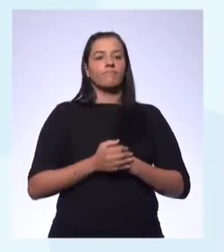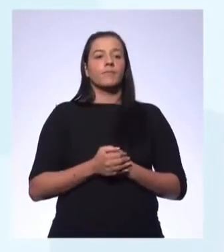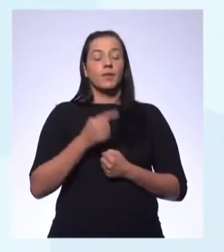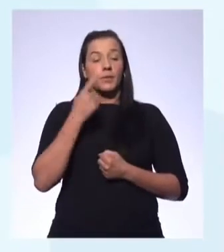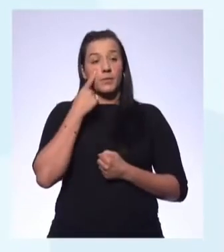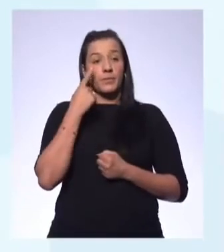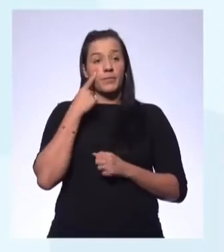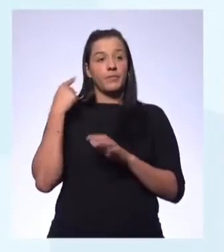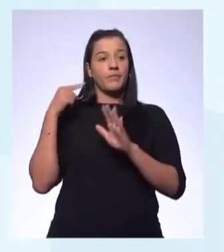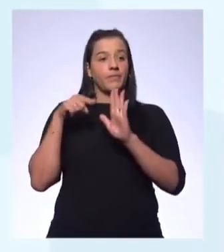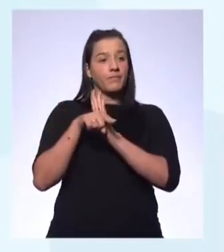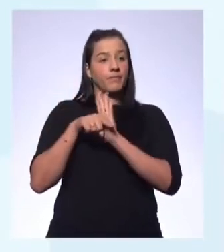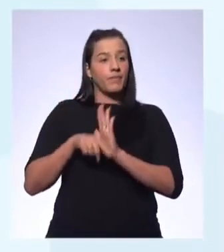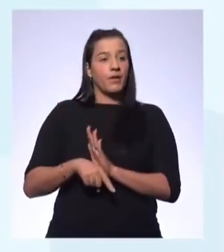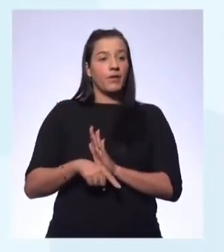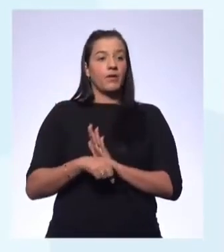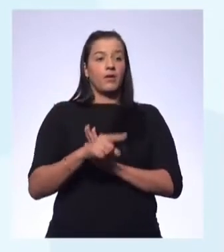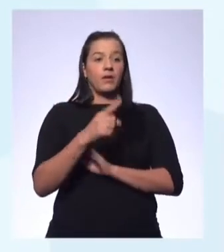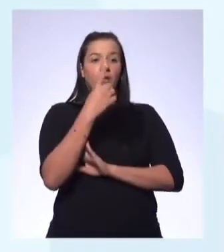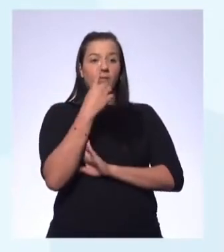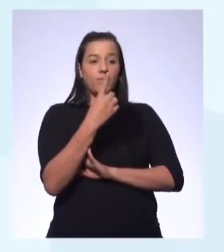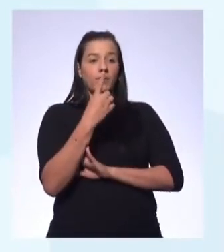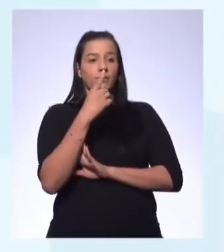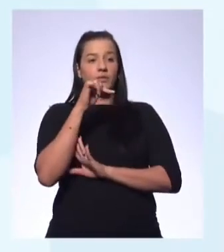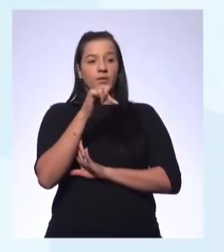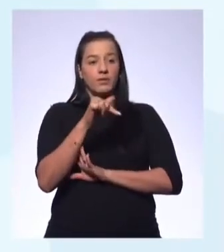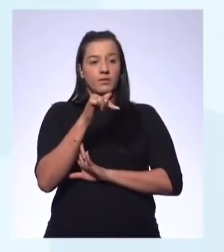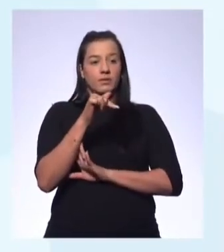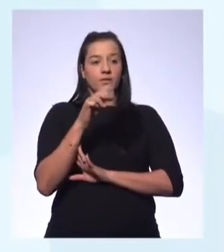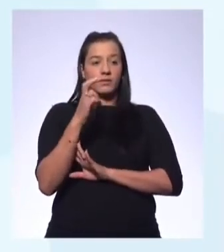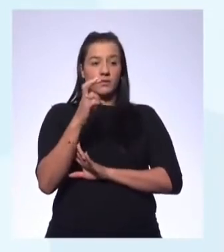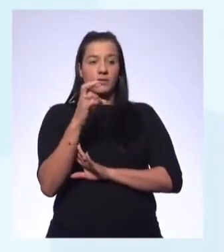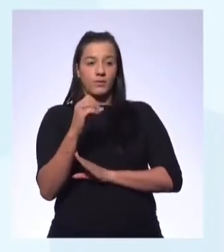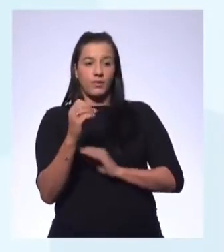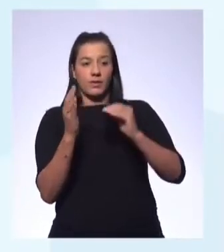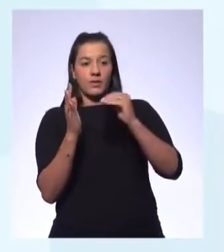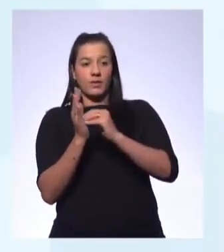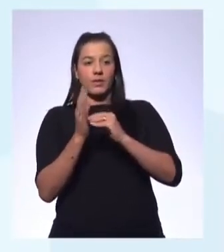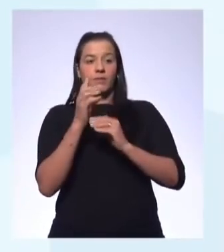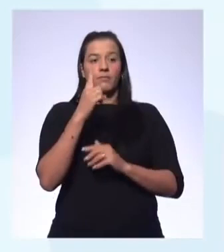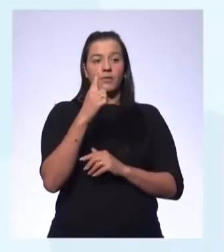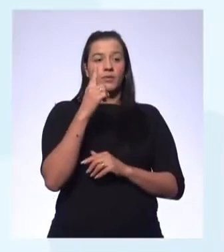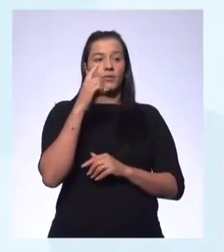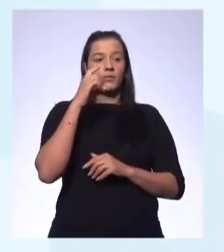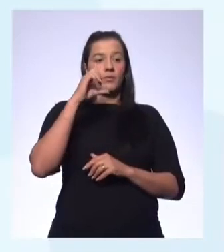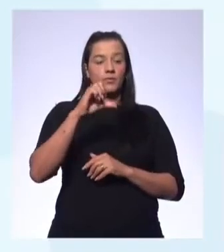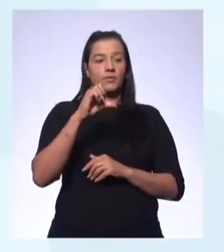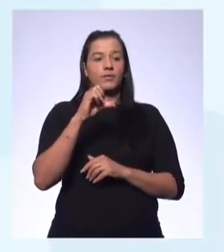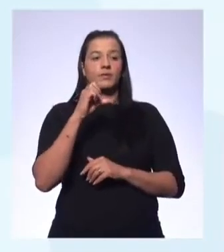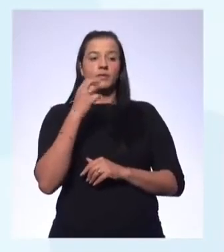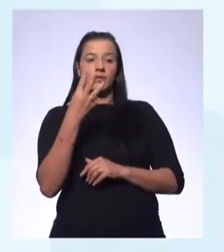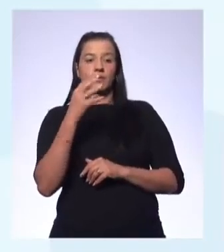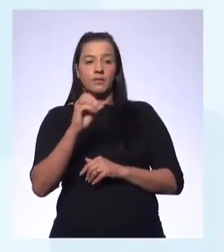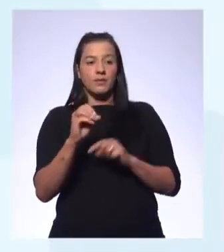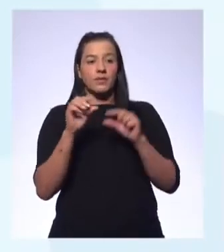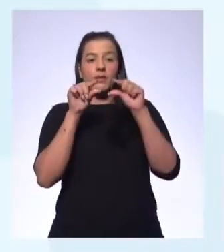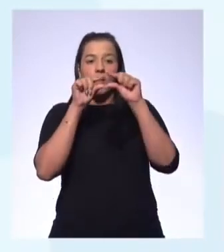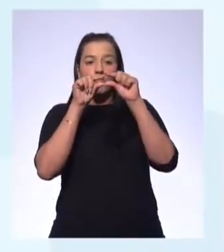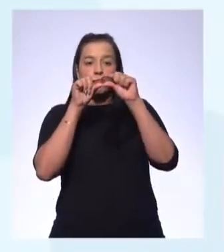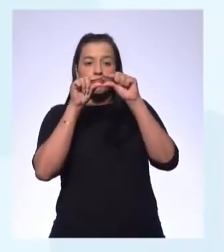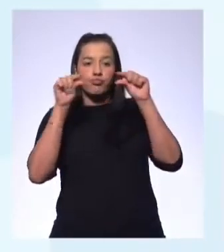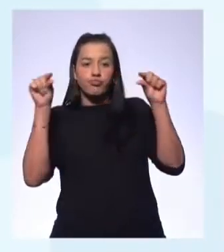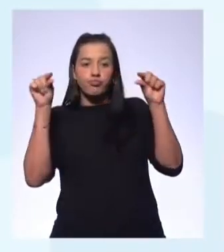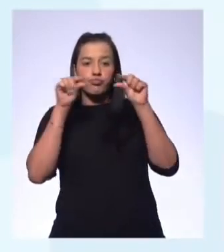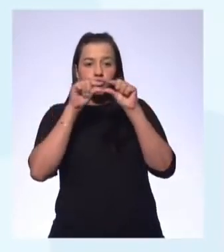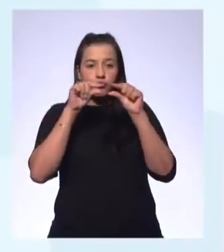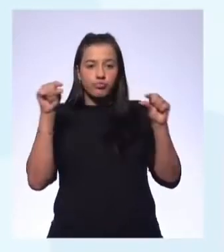observem lá que em 1750 até 1830, tem alguns países que a faixa está da mesma espessura.